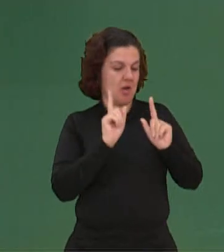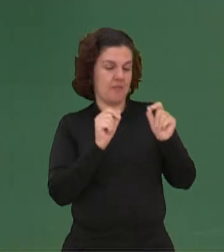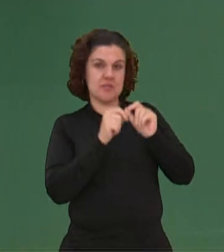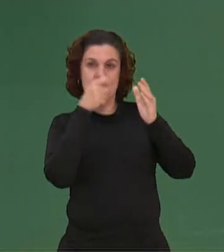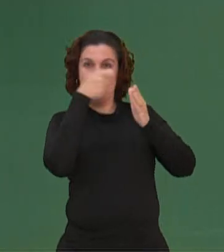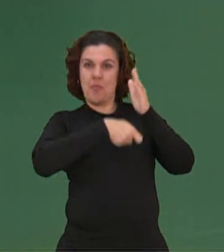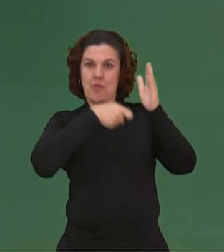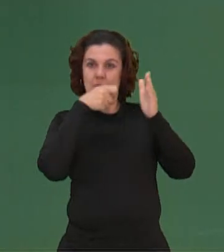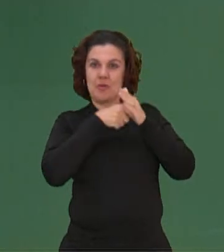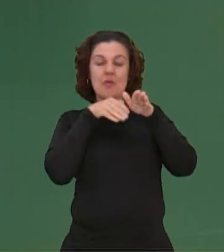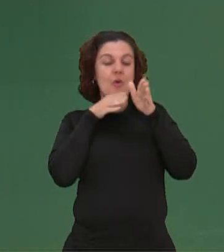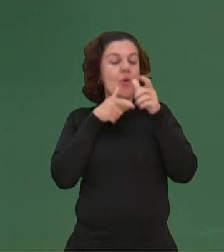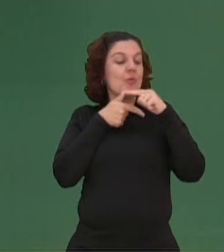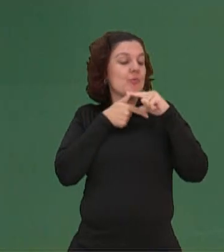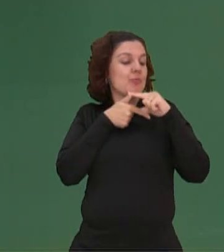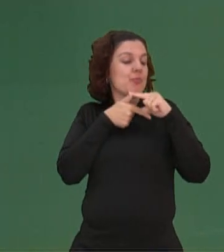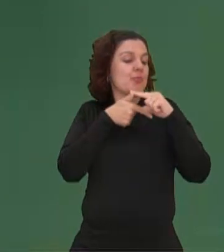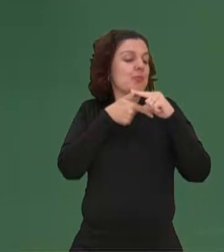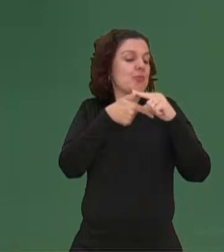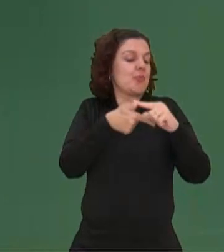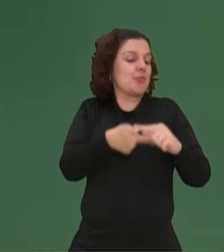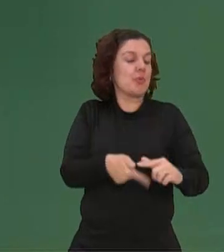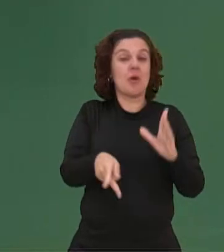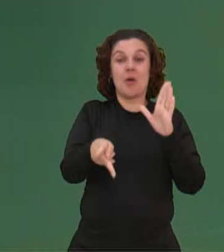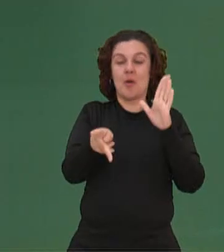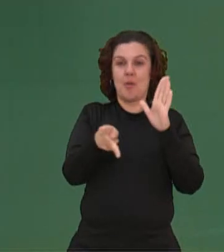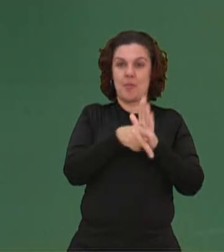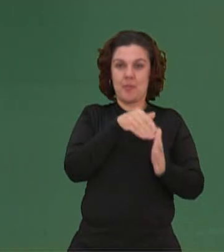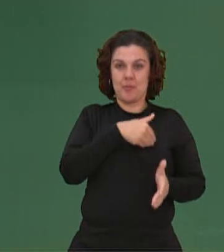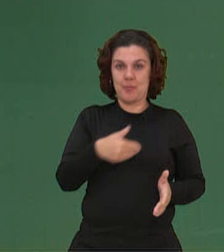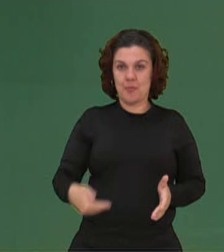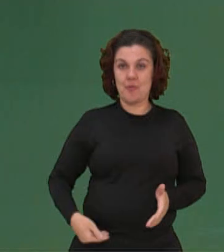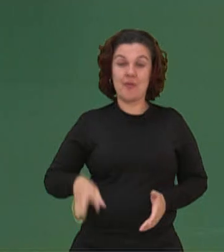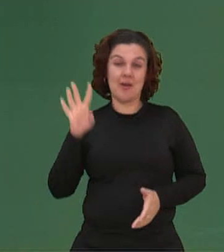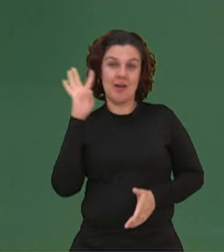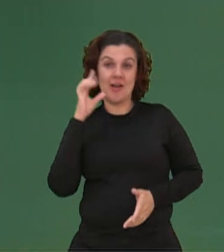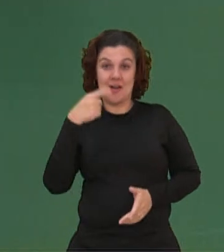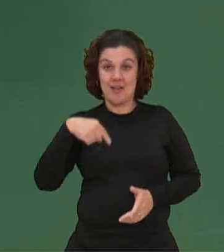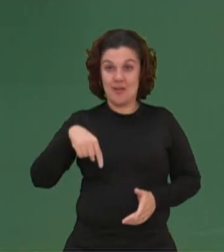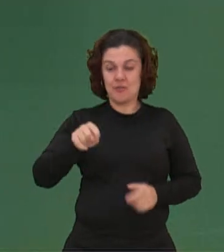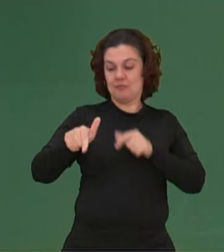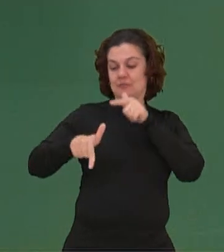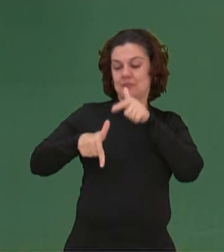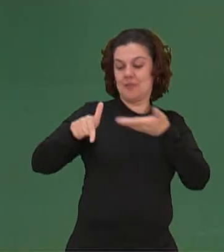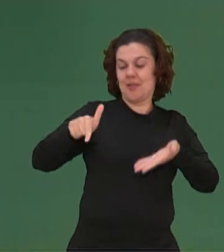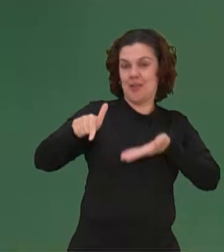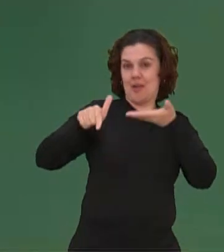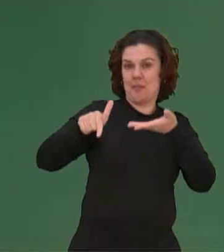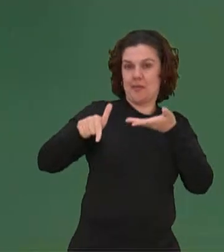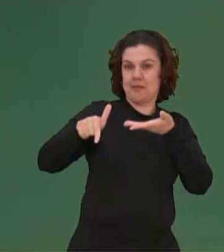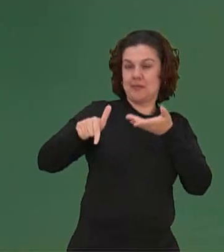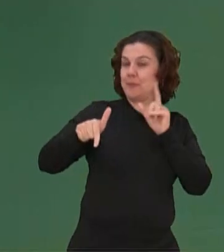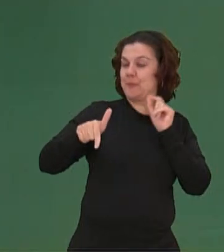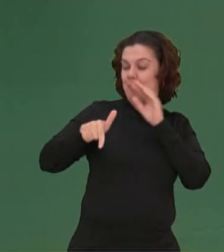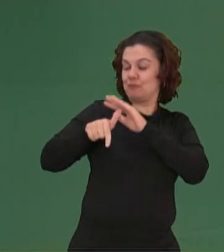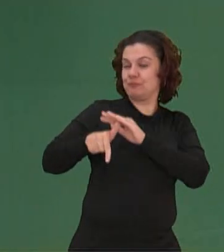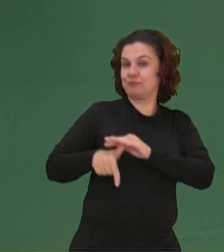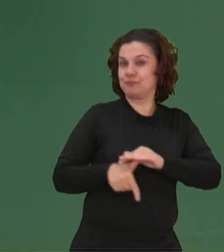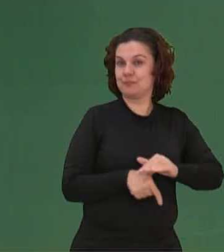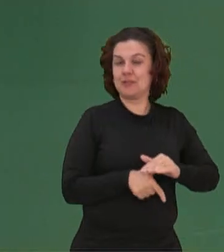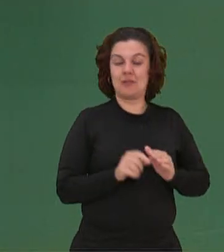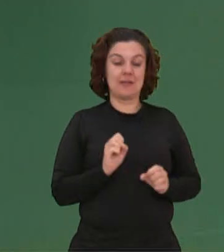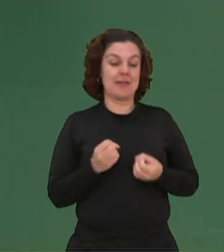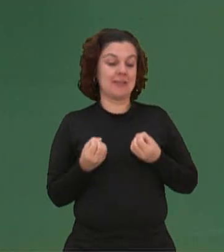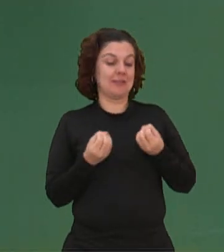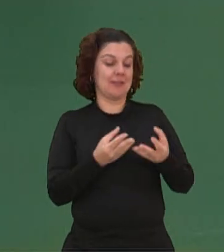protestos, seguindo as ordens do governo. Então, legal? Trabalhismo é essa ideia. A ideia de conceder benefícios,